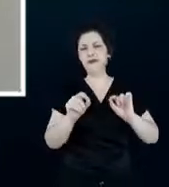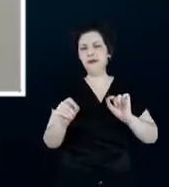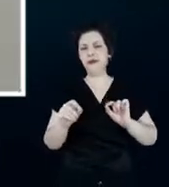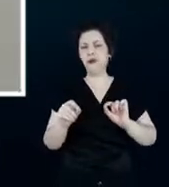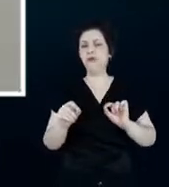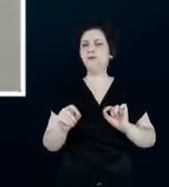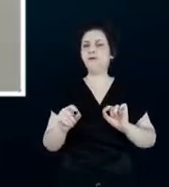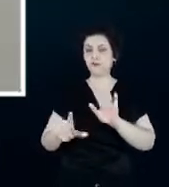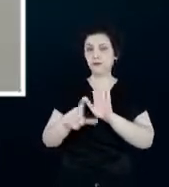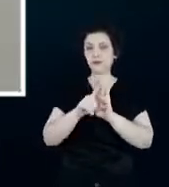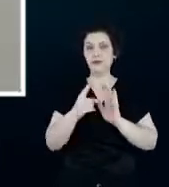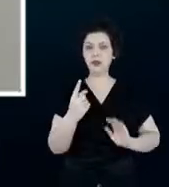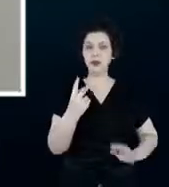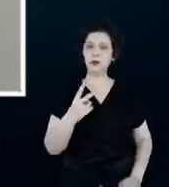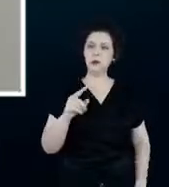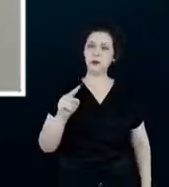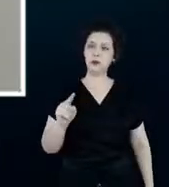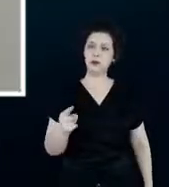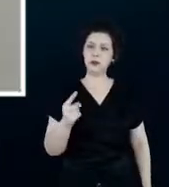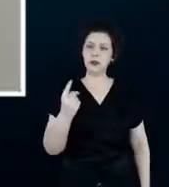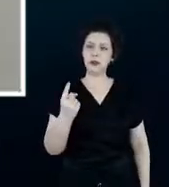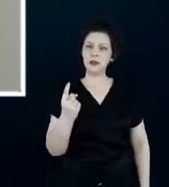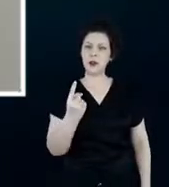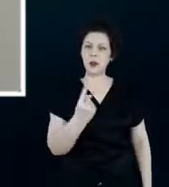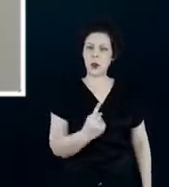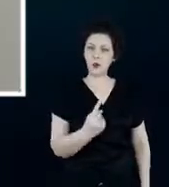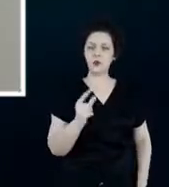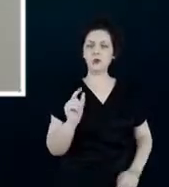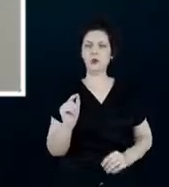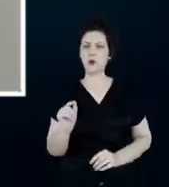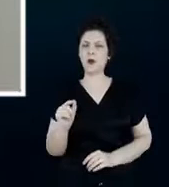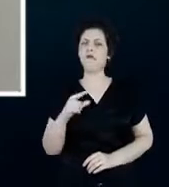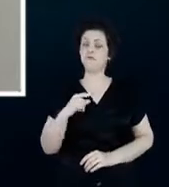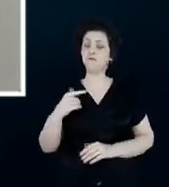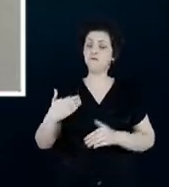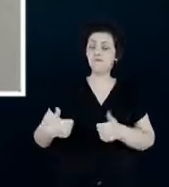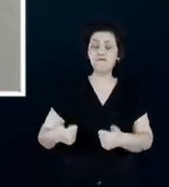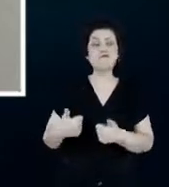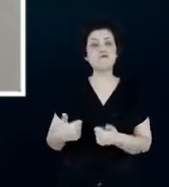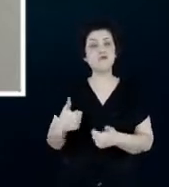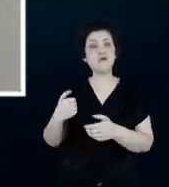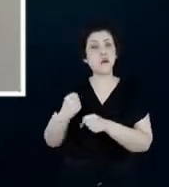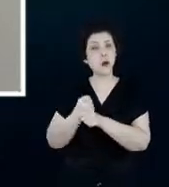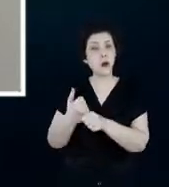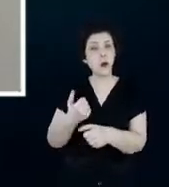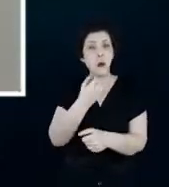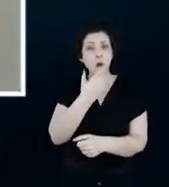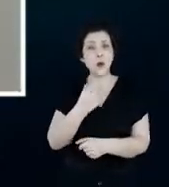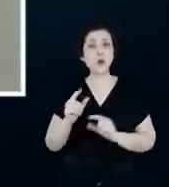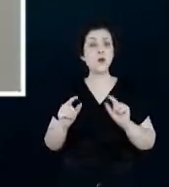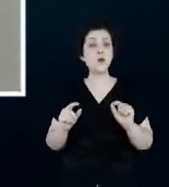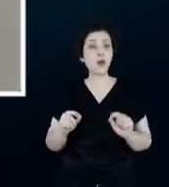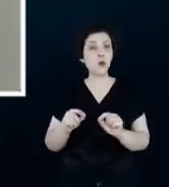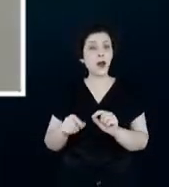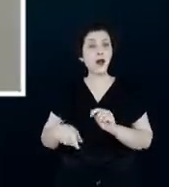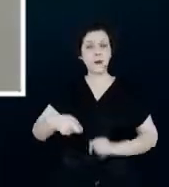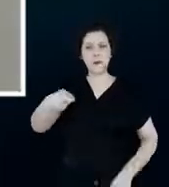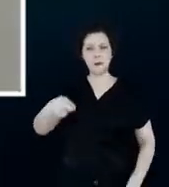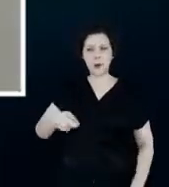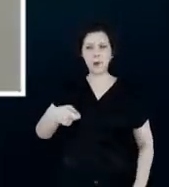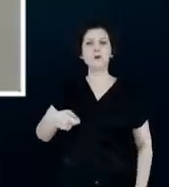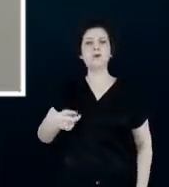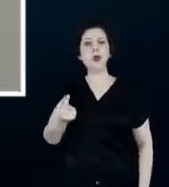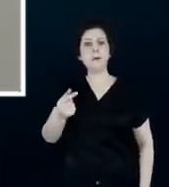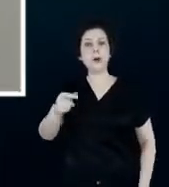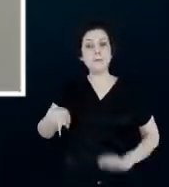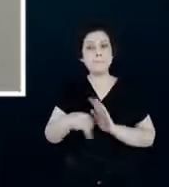com a Lei 12.111, que a gente tem tido sucesso nos últimos anos, são nos leilões para os